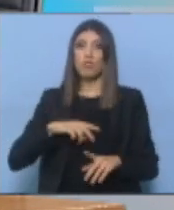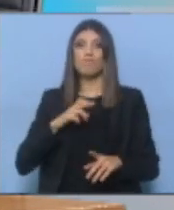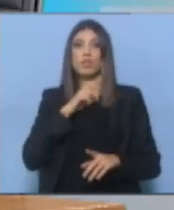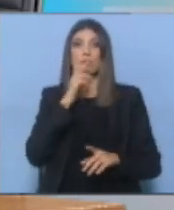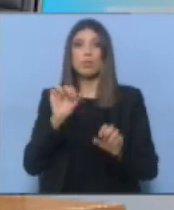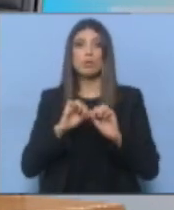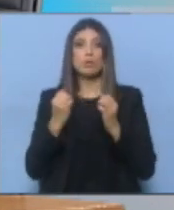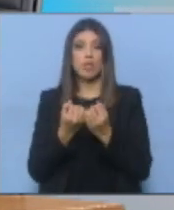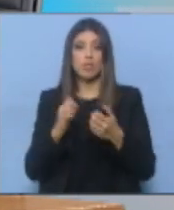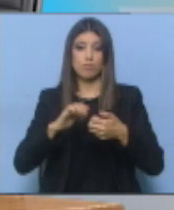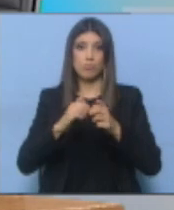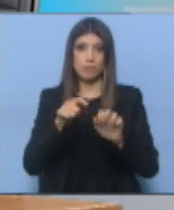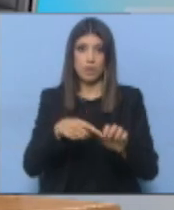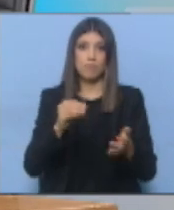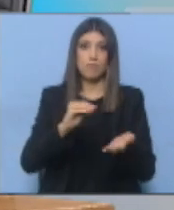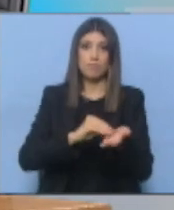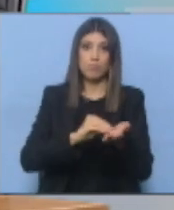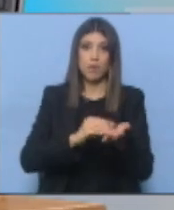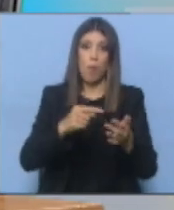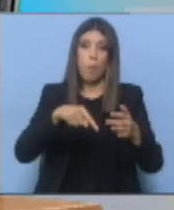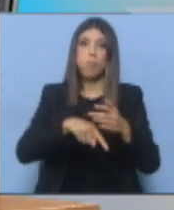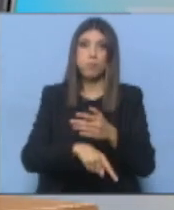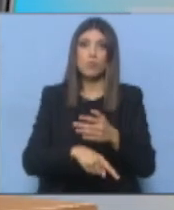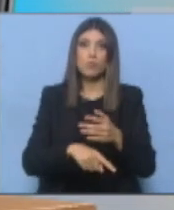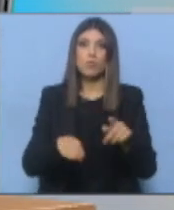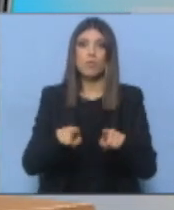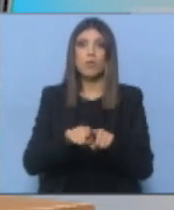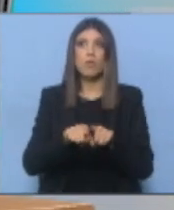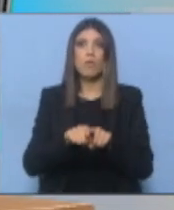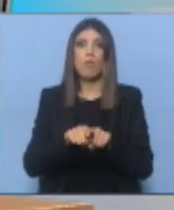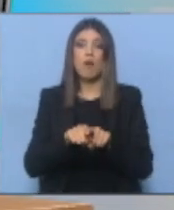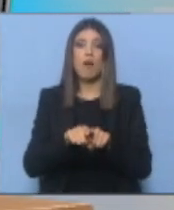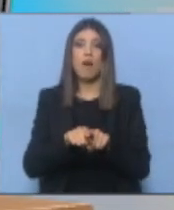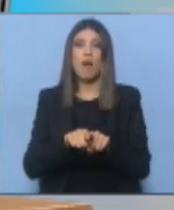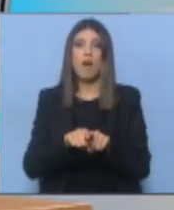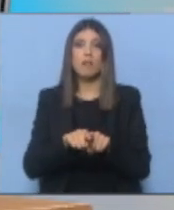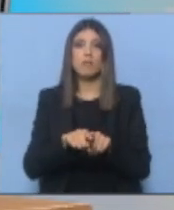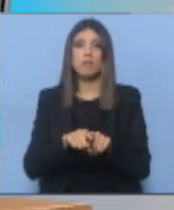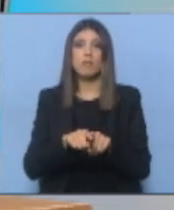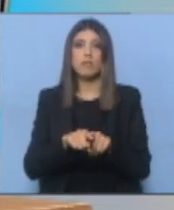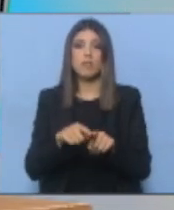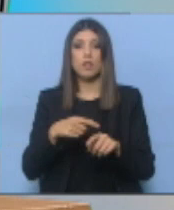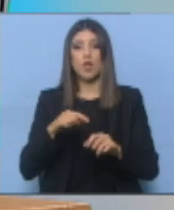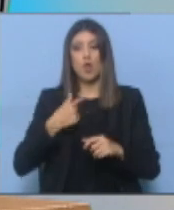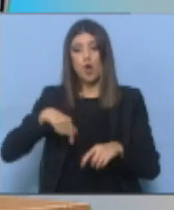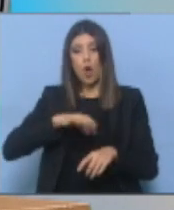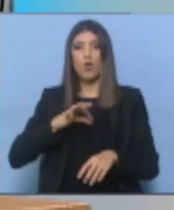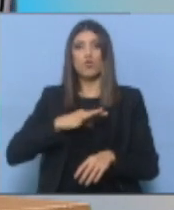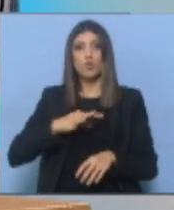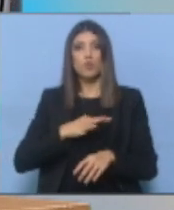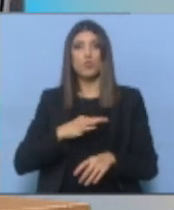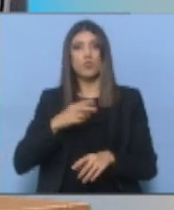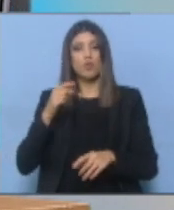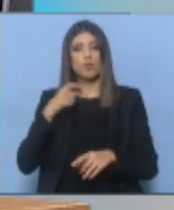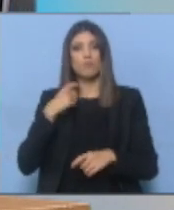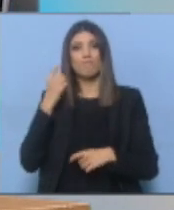que são problemas de pobreza muito mais severa, já não têm que ser, o Núcleo de Observação Social tem um bocado refletido